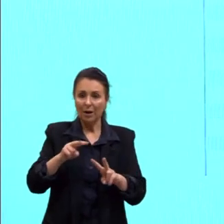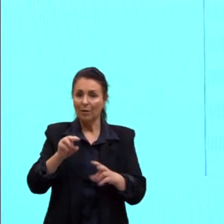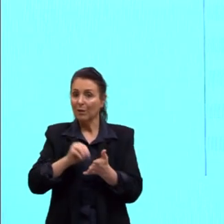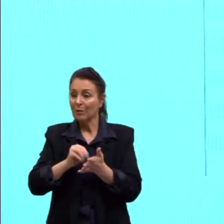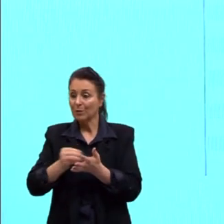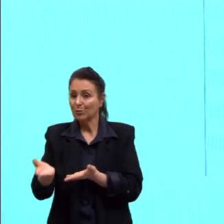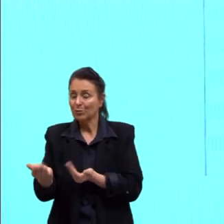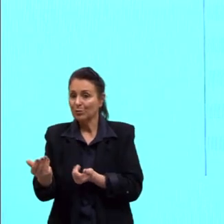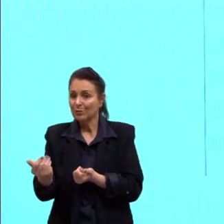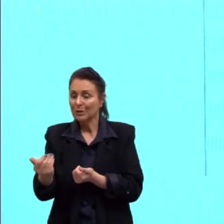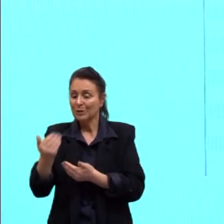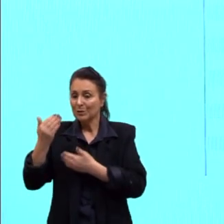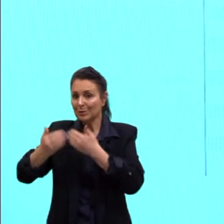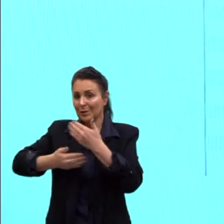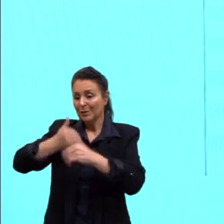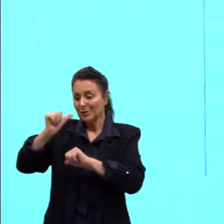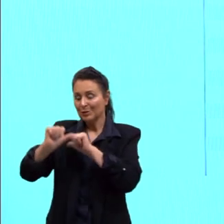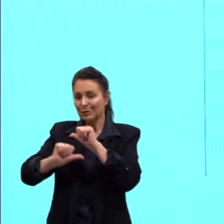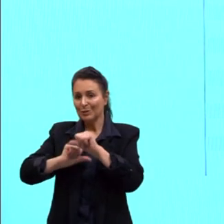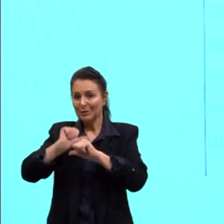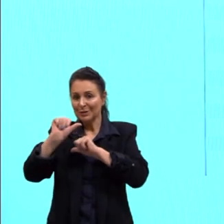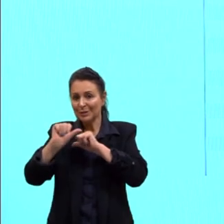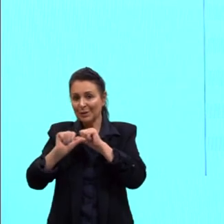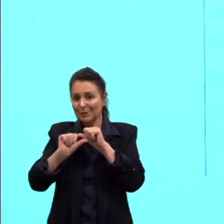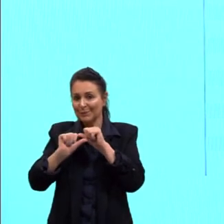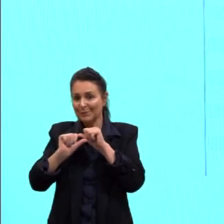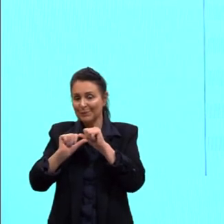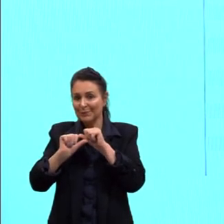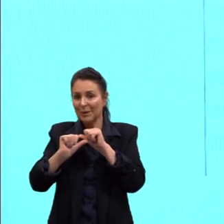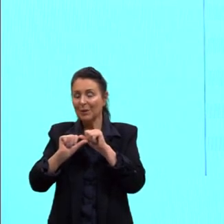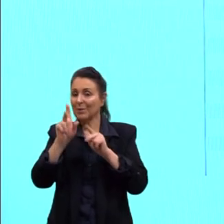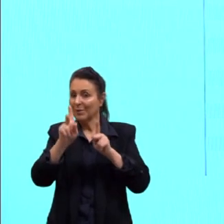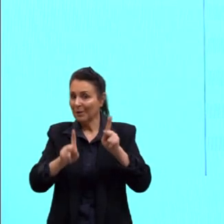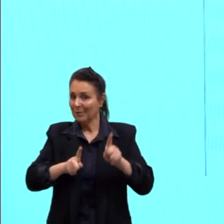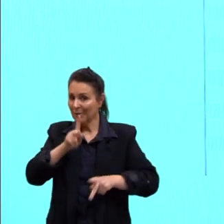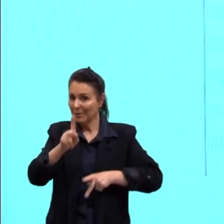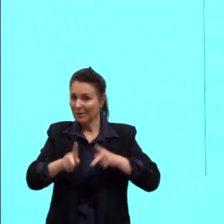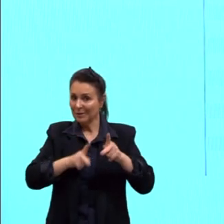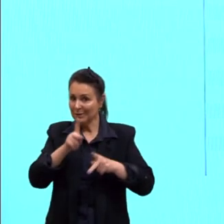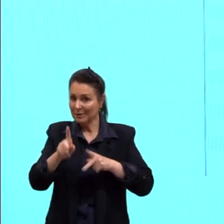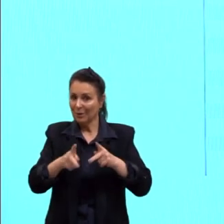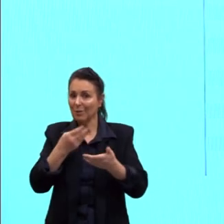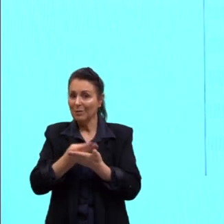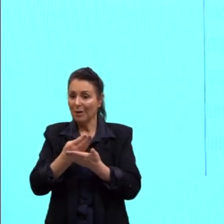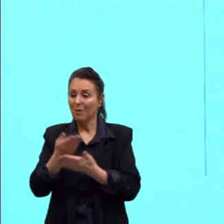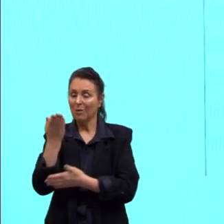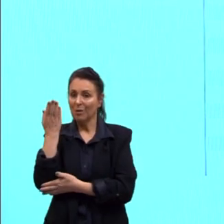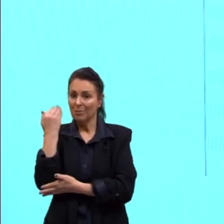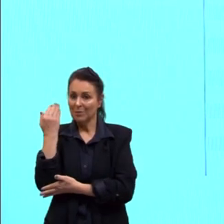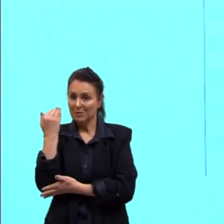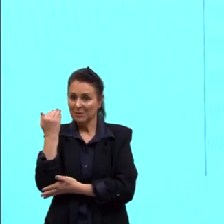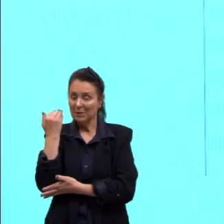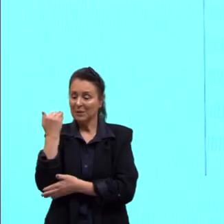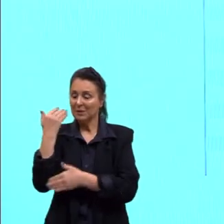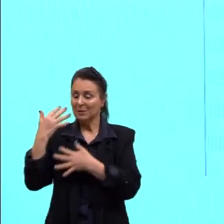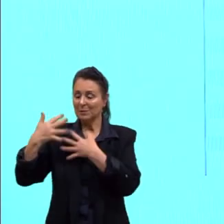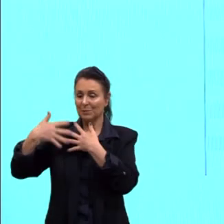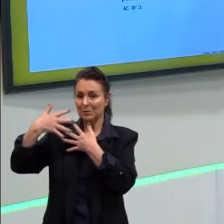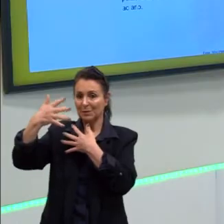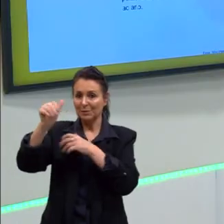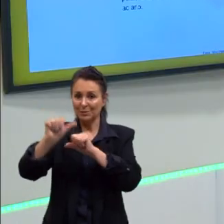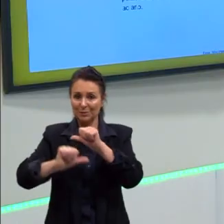ter o processo de transição da nossa população é que nós vimos aí na aula passada sobre esse processo